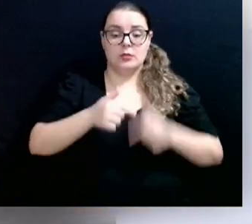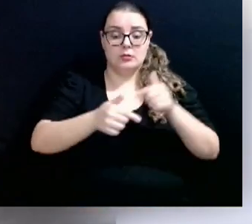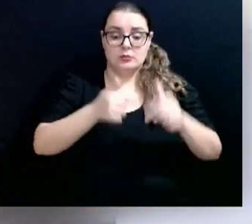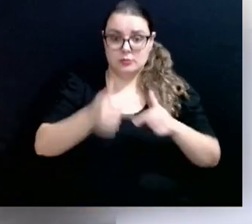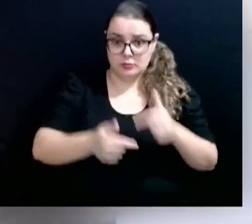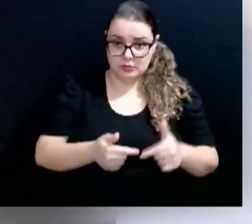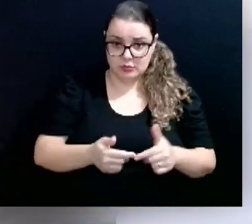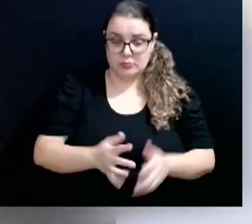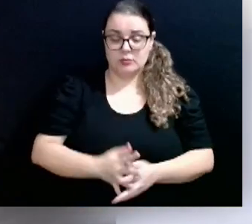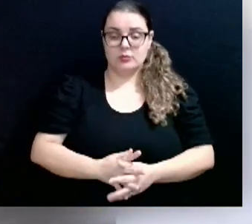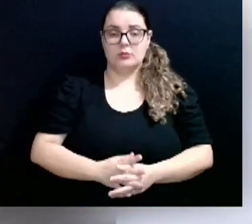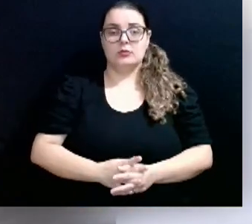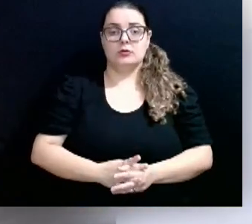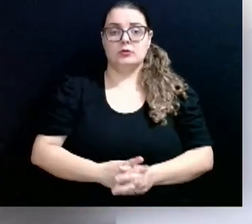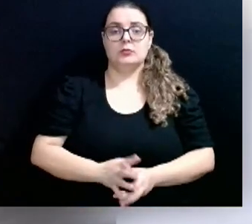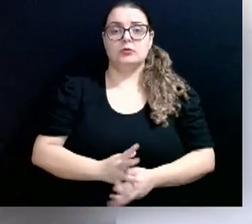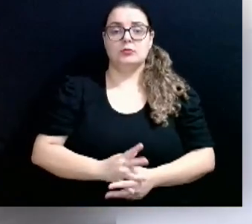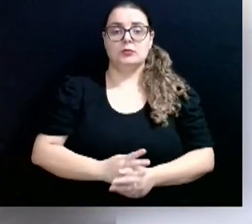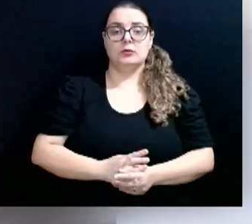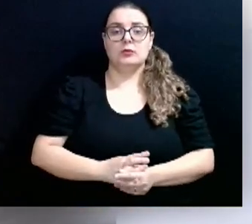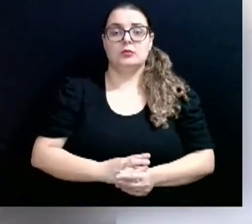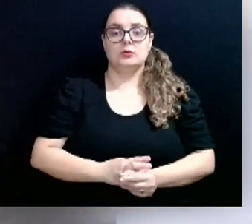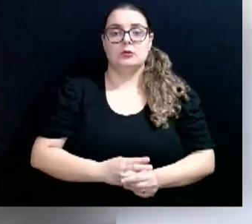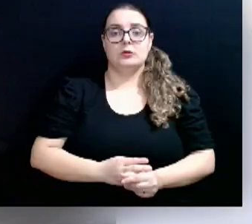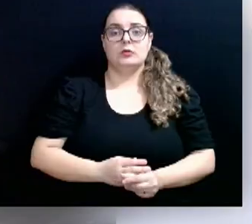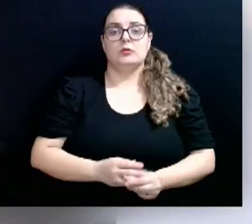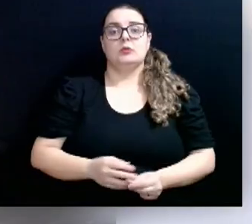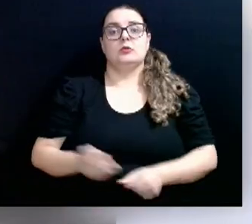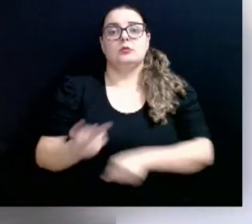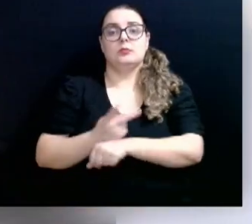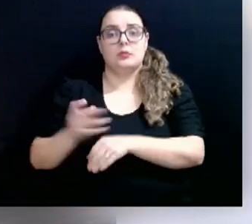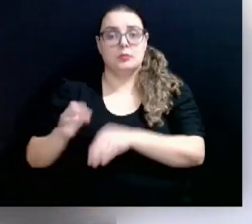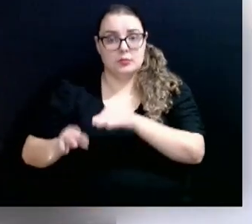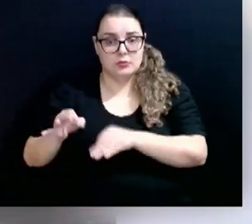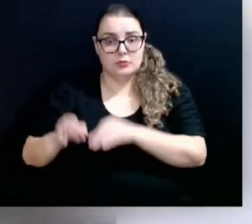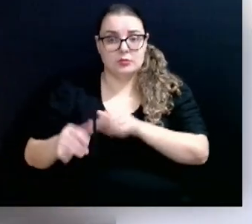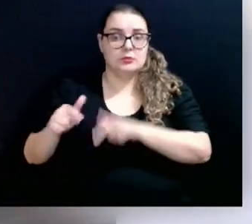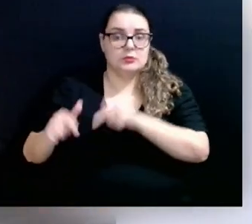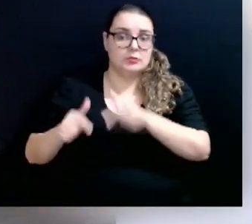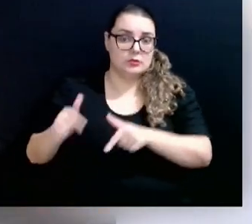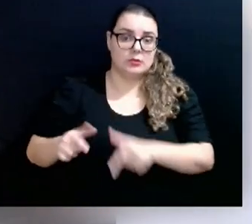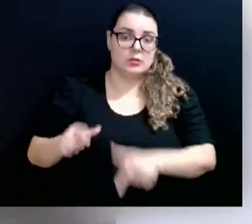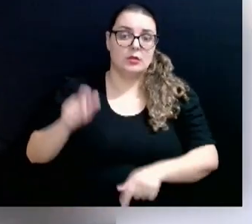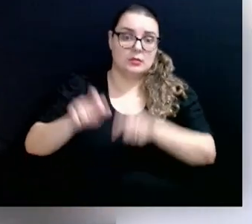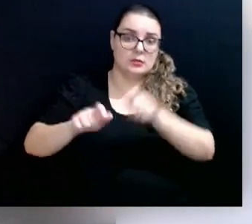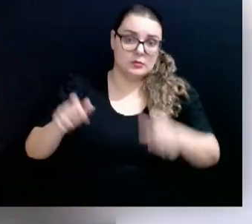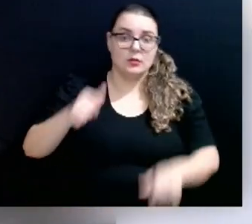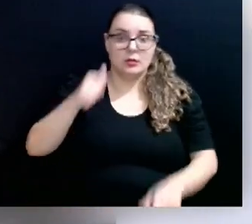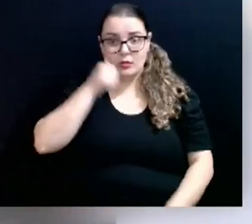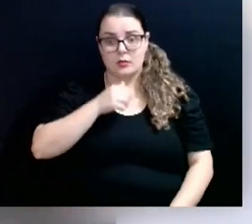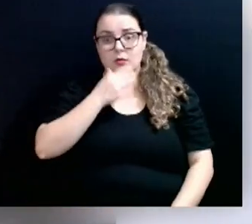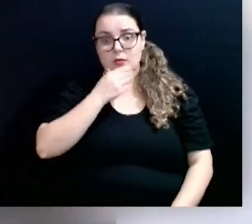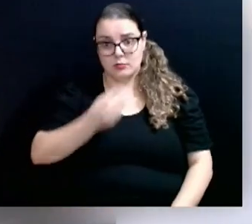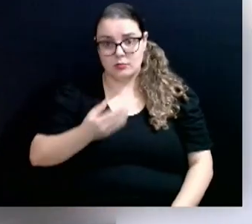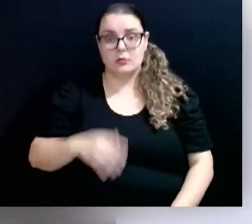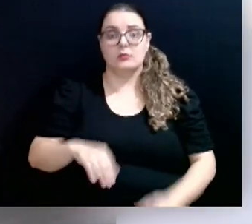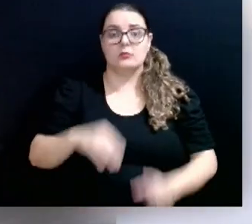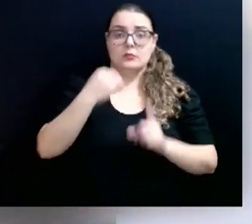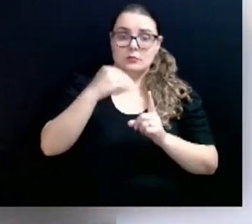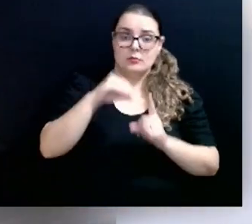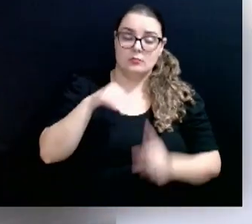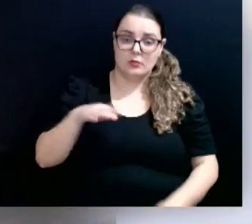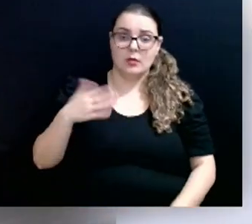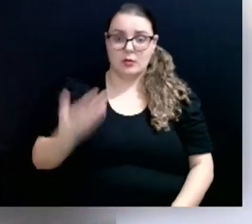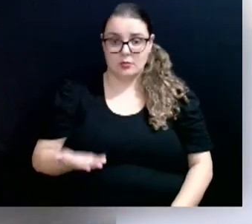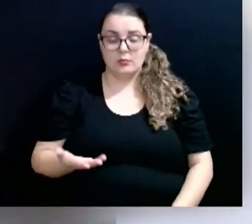que recorrem à Justiça do Trabalho são aqueles e aquelas, né, são mulheres mais vulneráveis que buscam